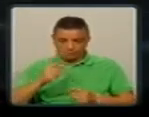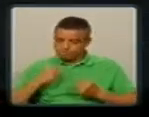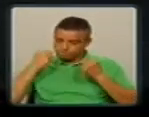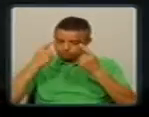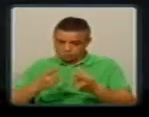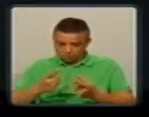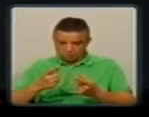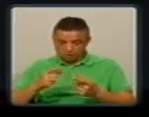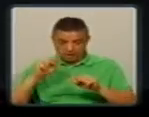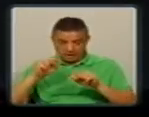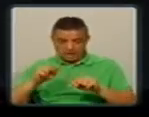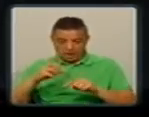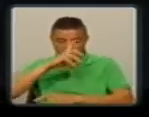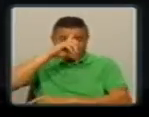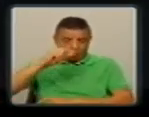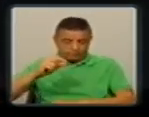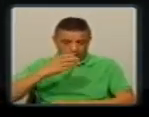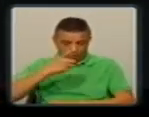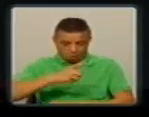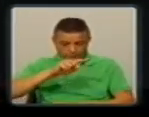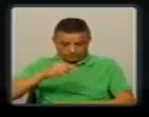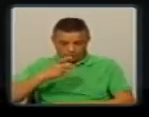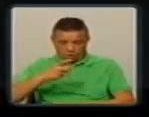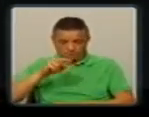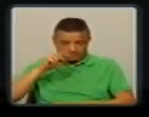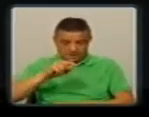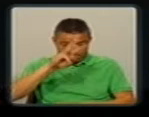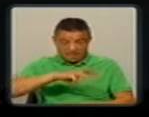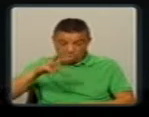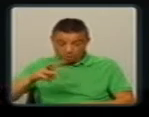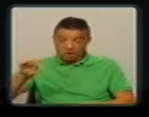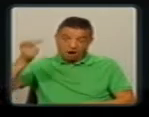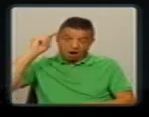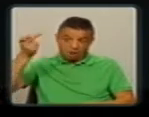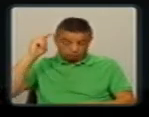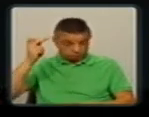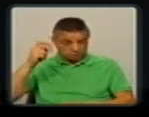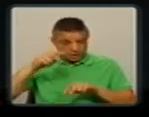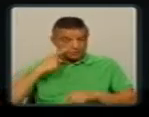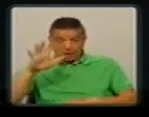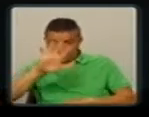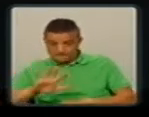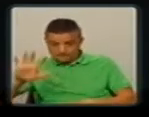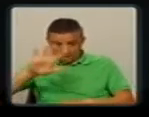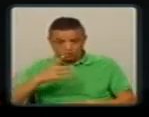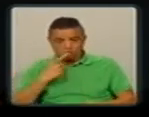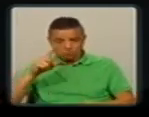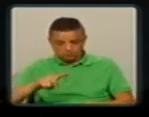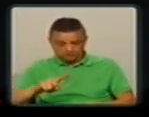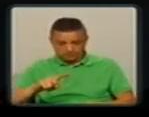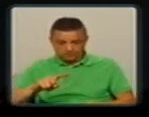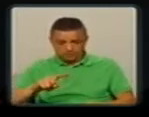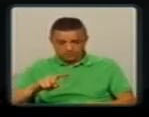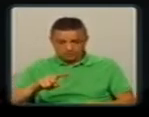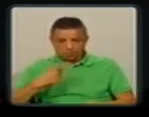de galáxias a esta distância, 9,9 mil milhões de anos, e, curiosamente, esta imagem, e eu vou pedir novamente aos nossos amigos da Regi